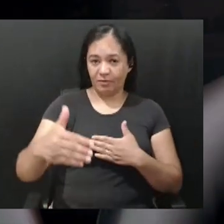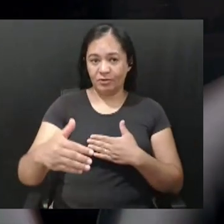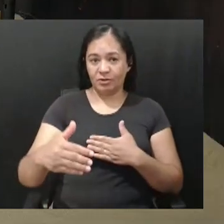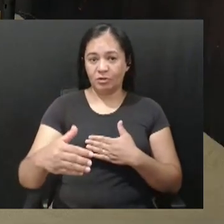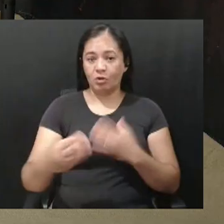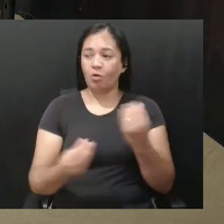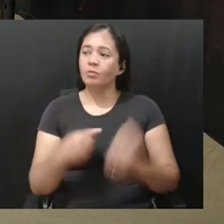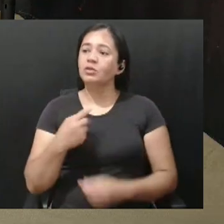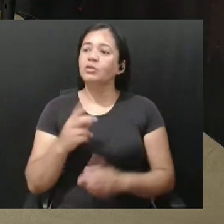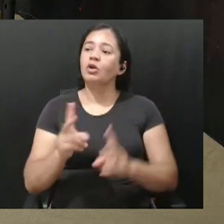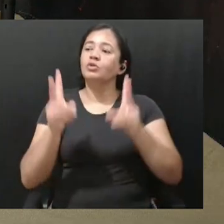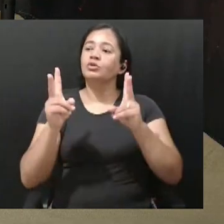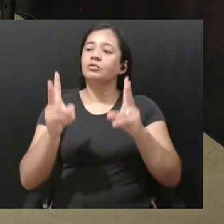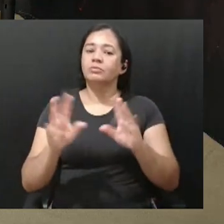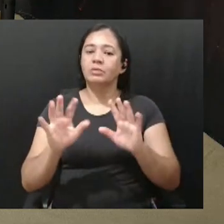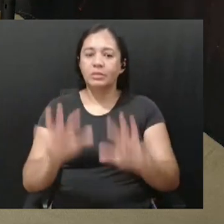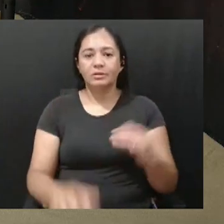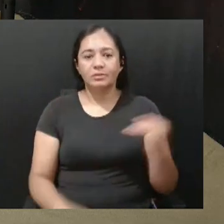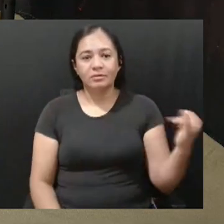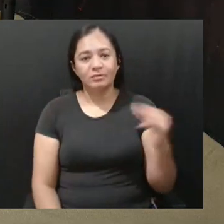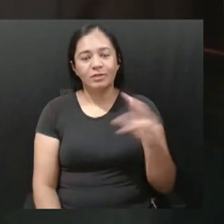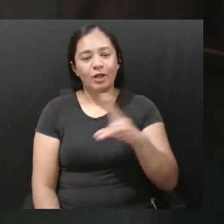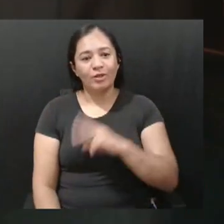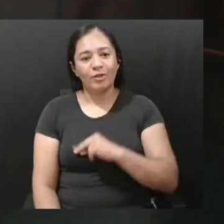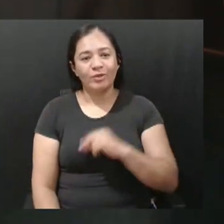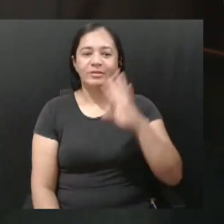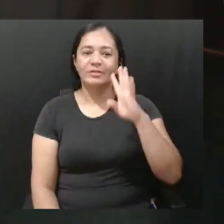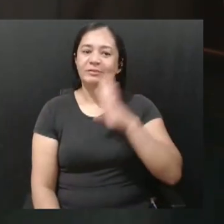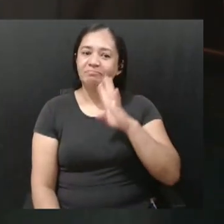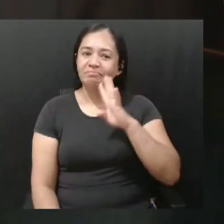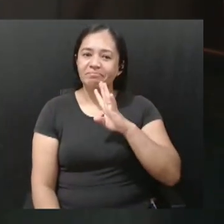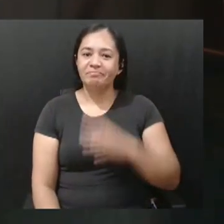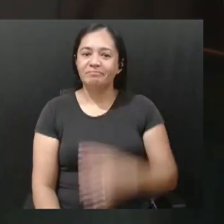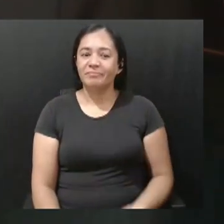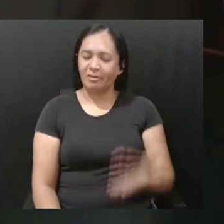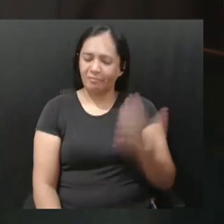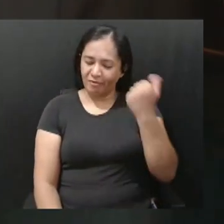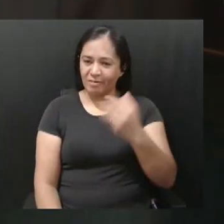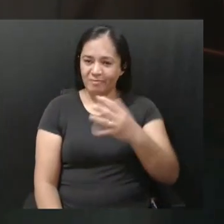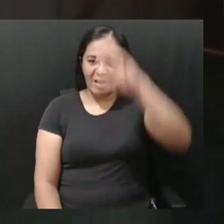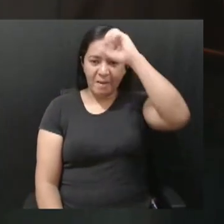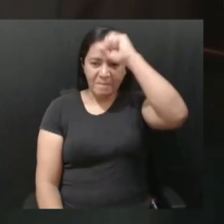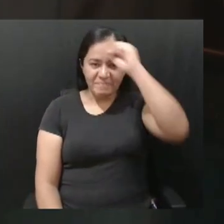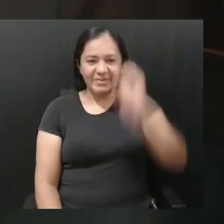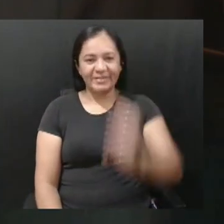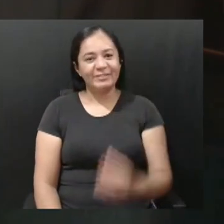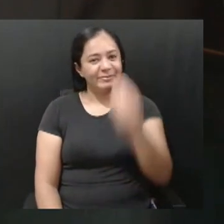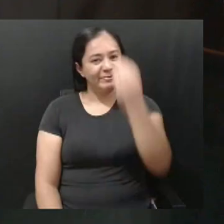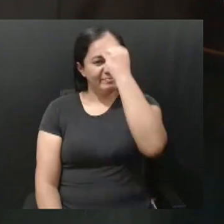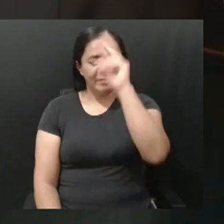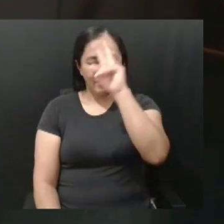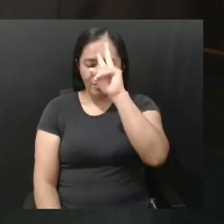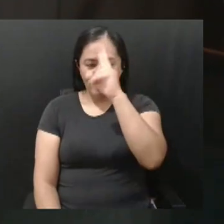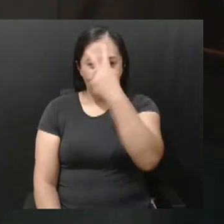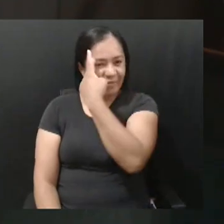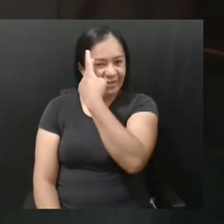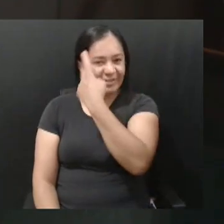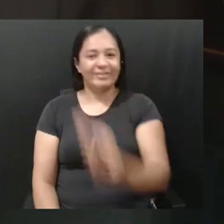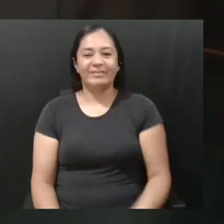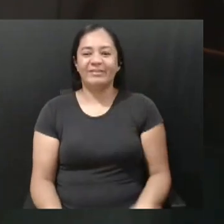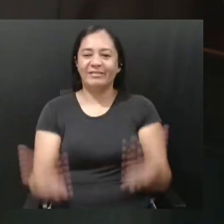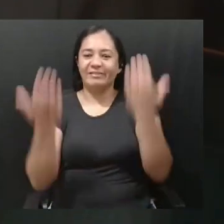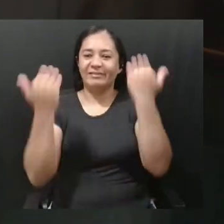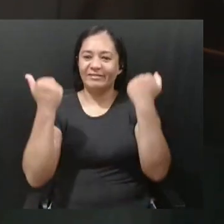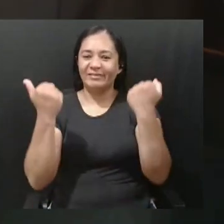importante. Nossa, gente, que legal, né? Ó, pega aí, pega a visão, vira a chavinha e bora conversar aí